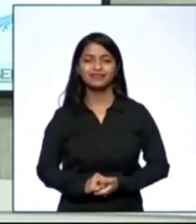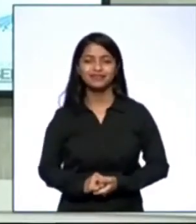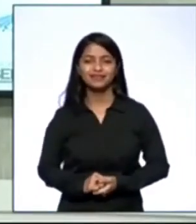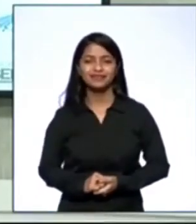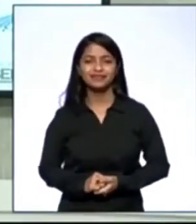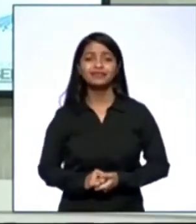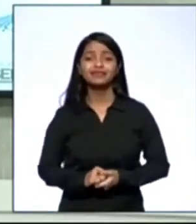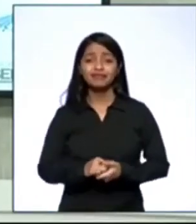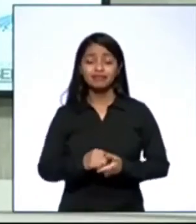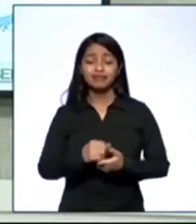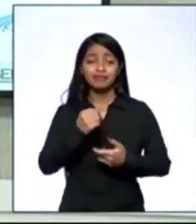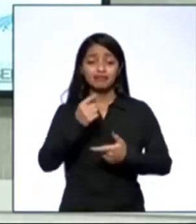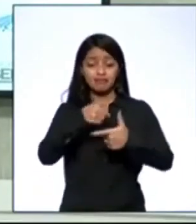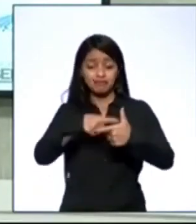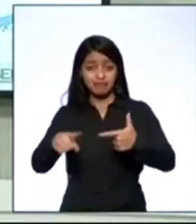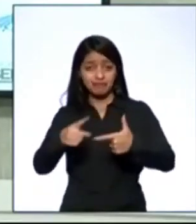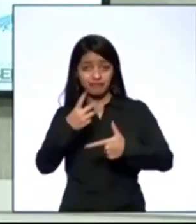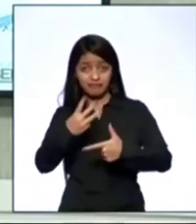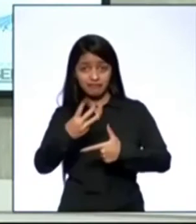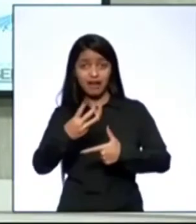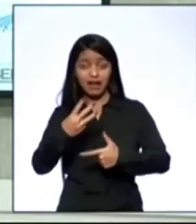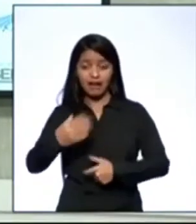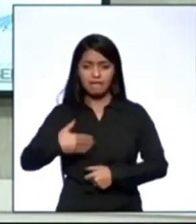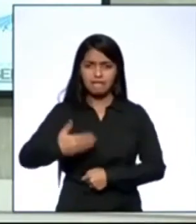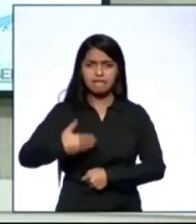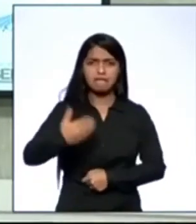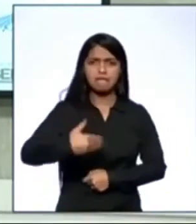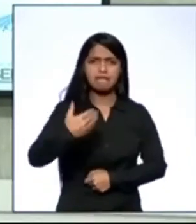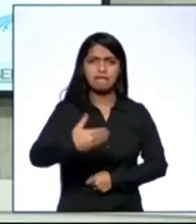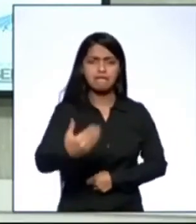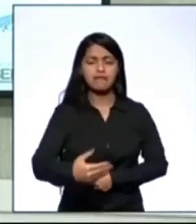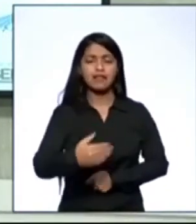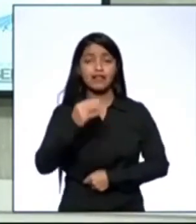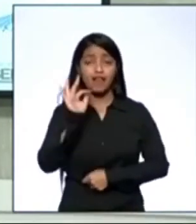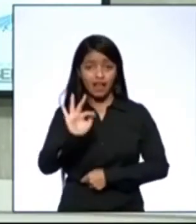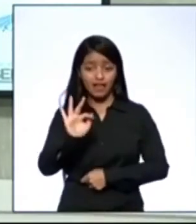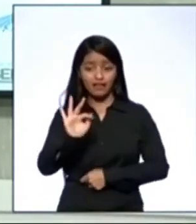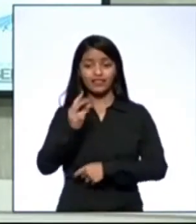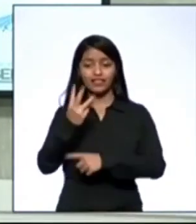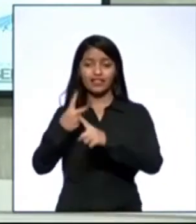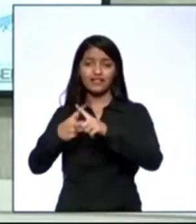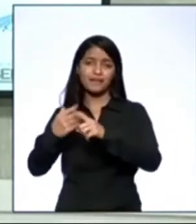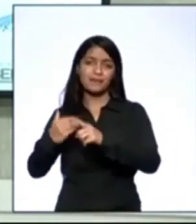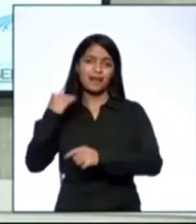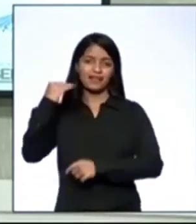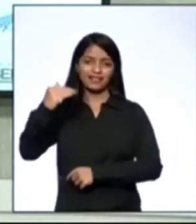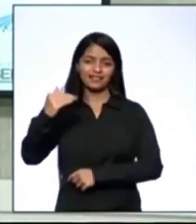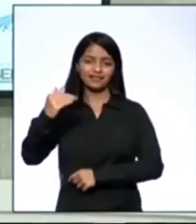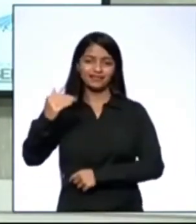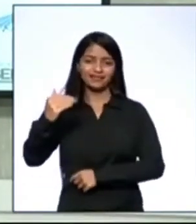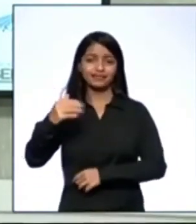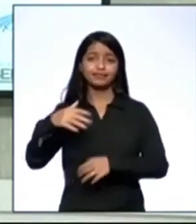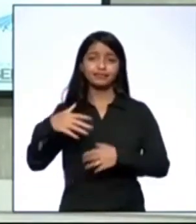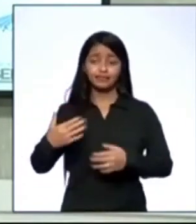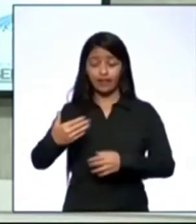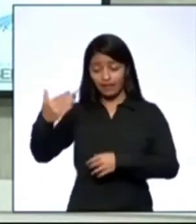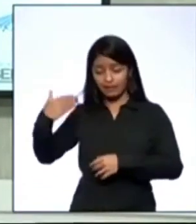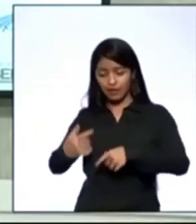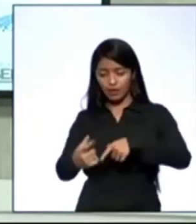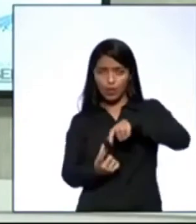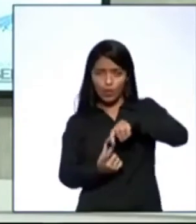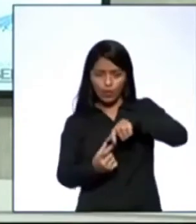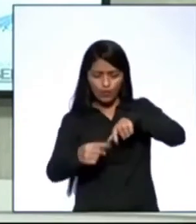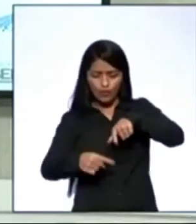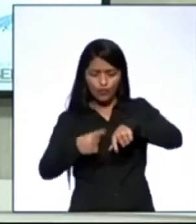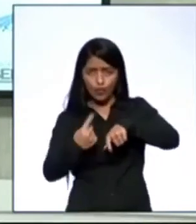vezes raio menor vai ter frequência 3 vezes maior. Ou seja, o número de voltas, se da coroa é uma volta, da catraca